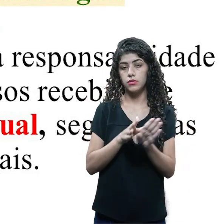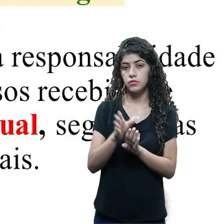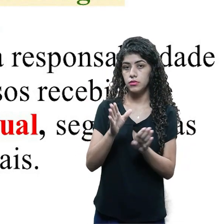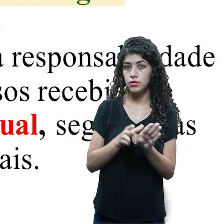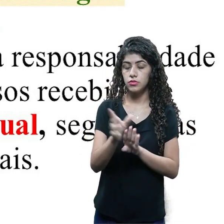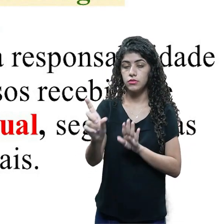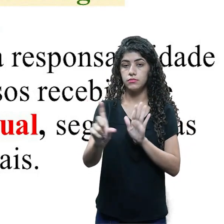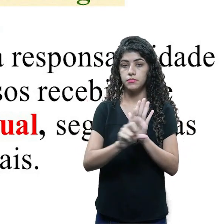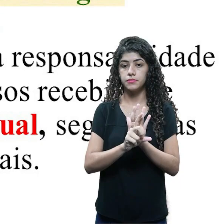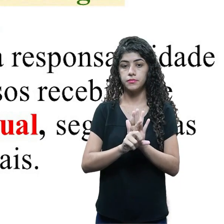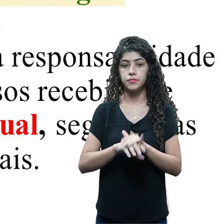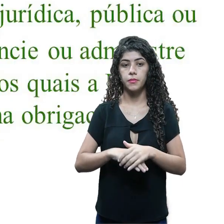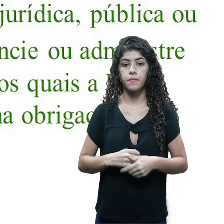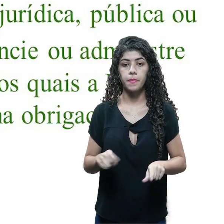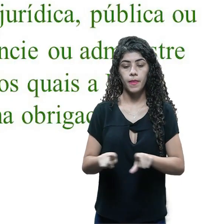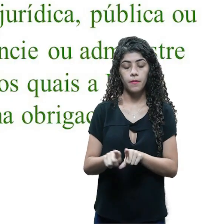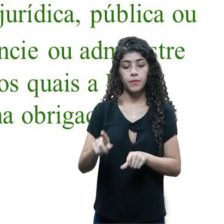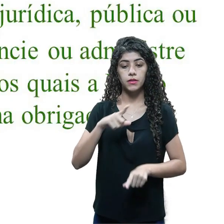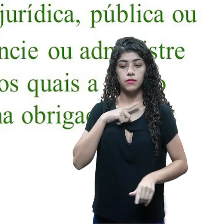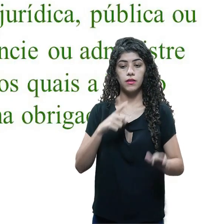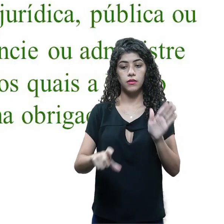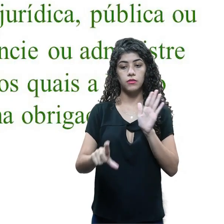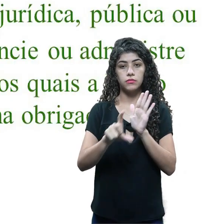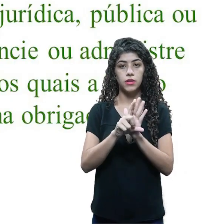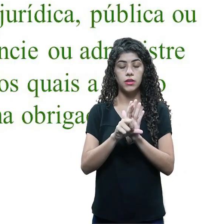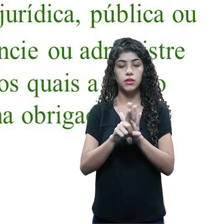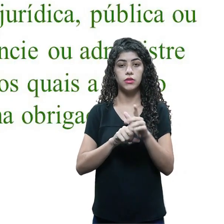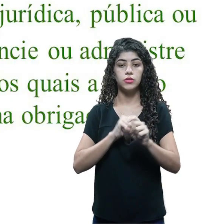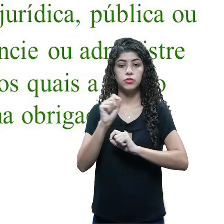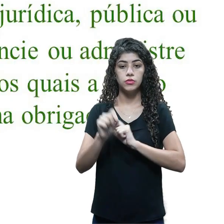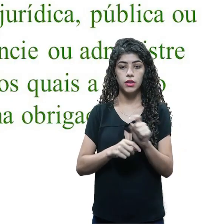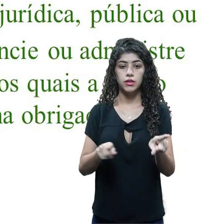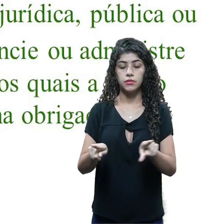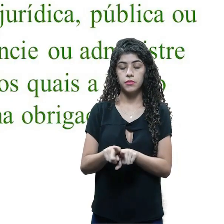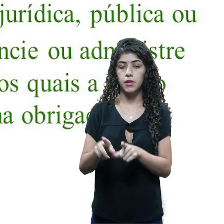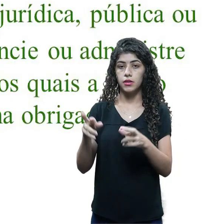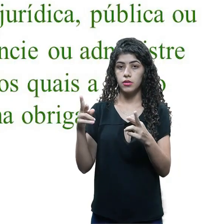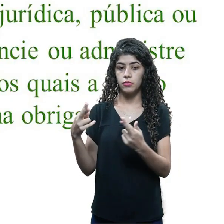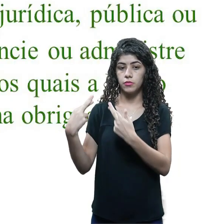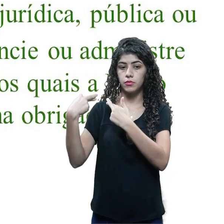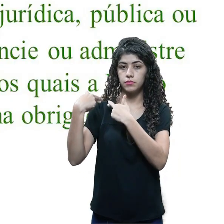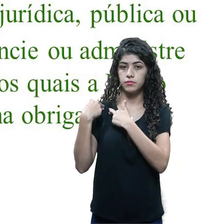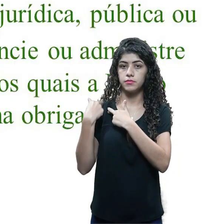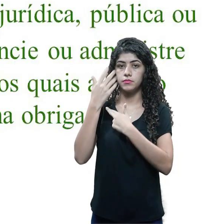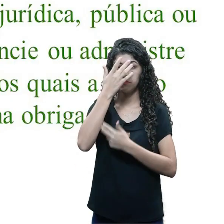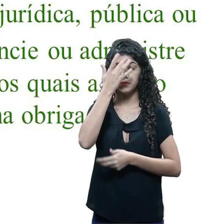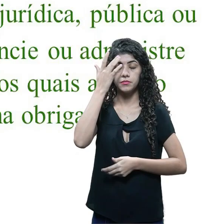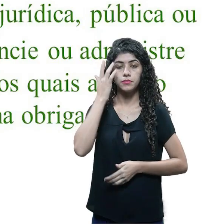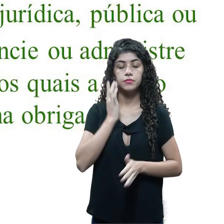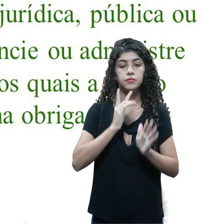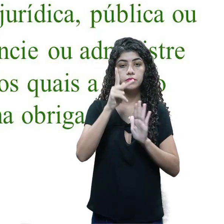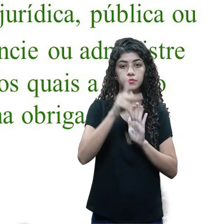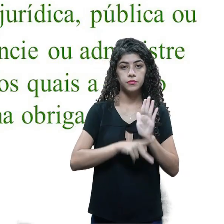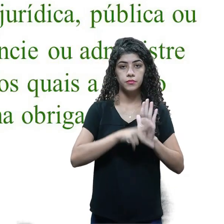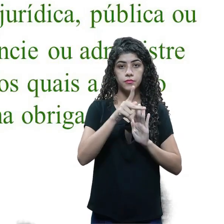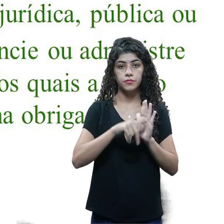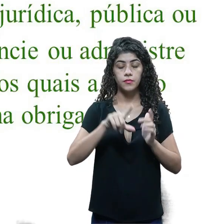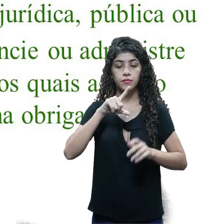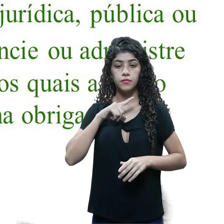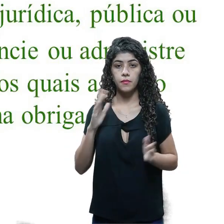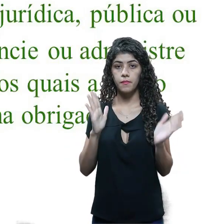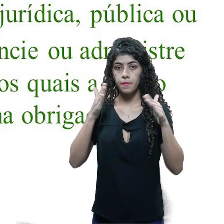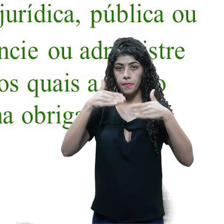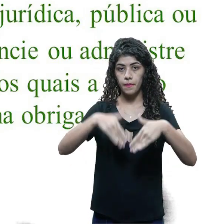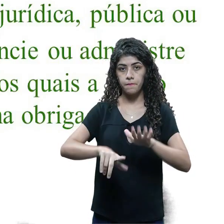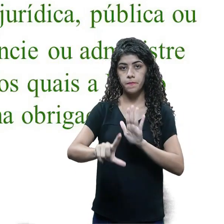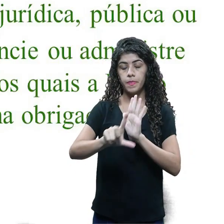legais. Está previsto em lei. Essa também é uma obrigatoriedade do proponente do projeto de estar